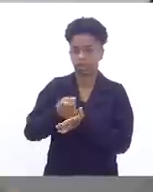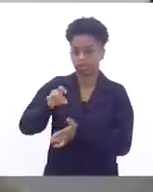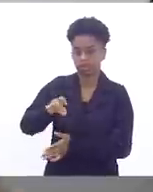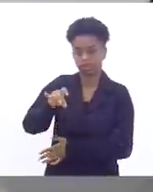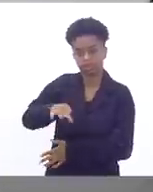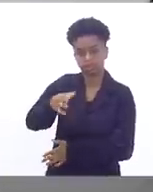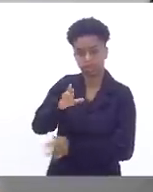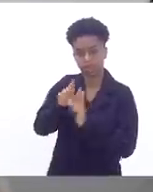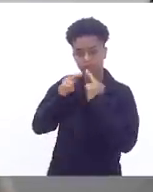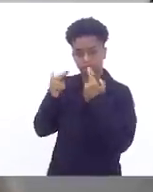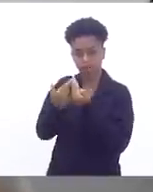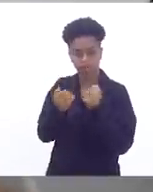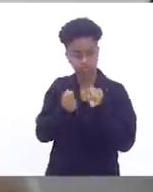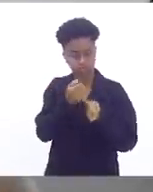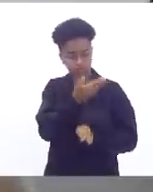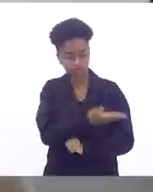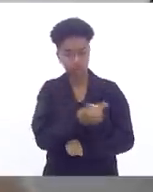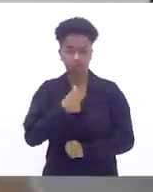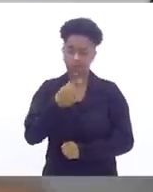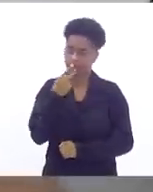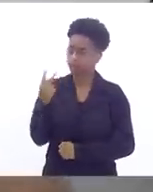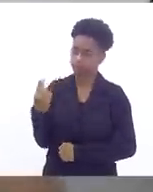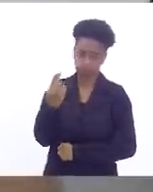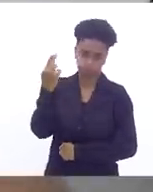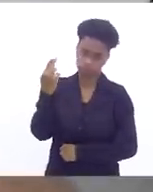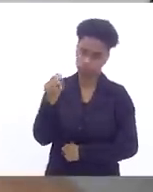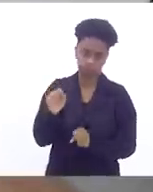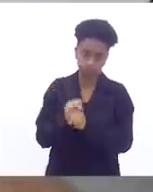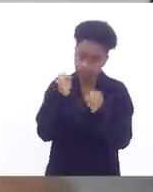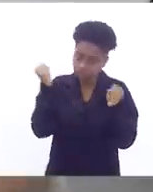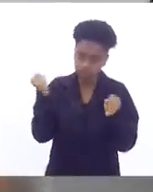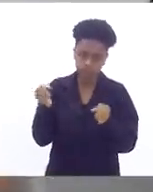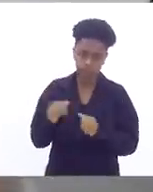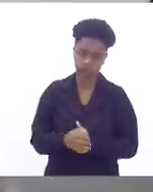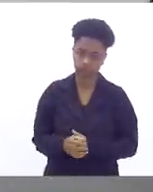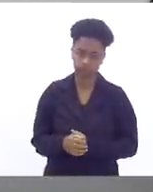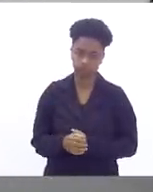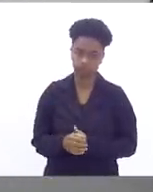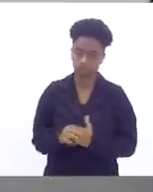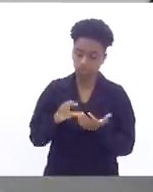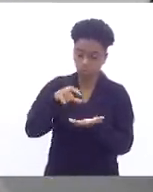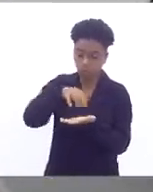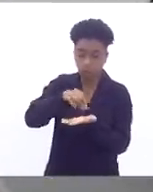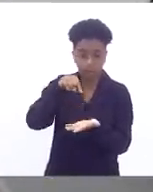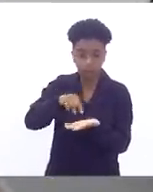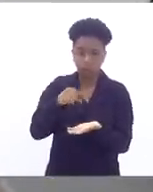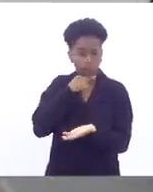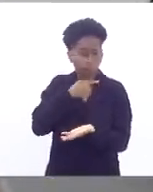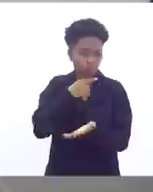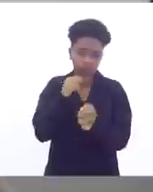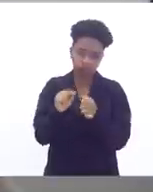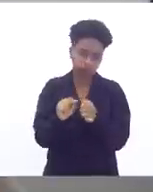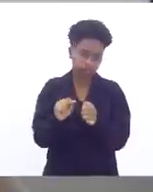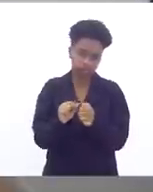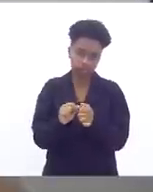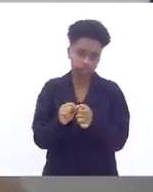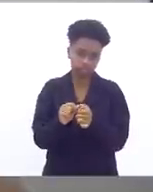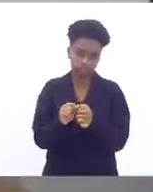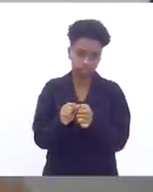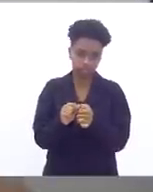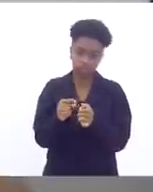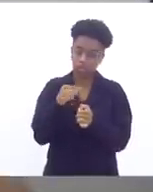reunião que eu tive com Guilherme eu falei que era impossível um órgão não conseguir fazer com que